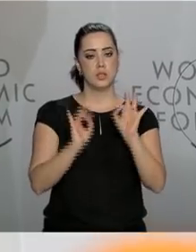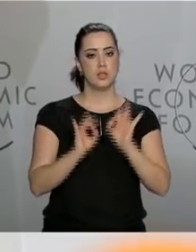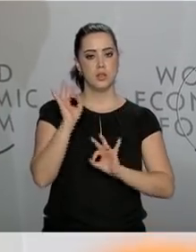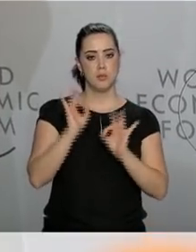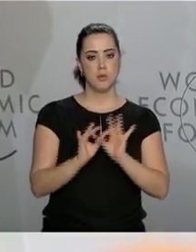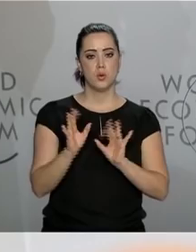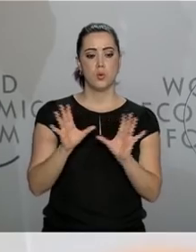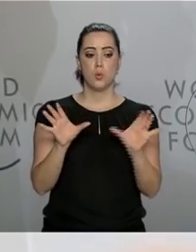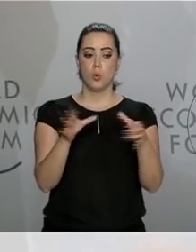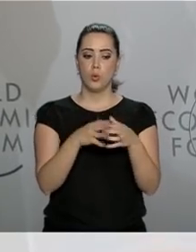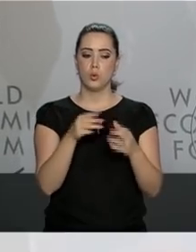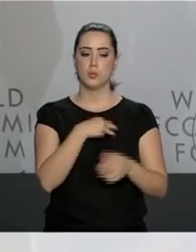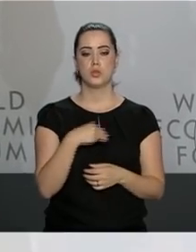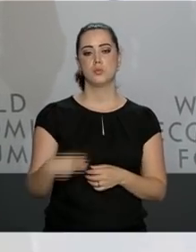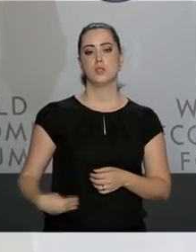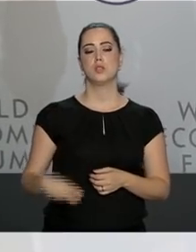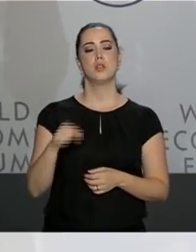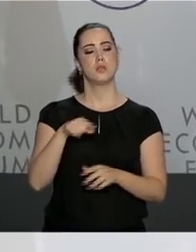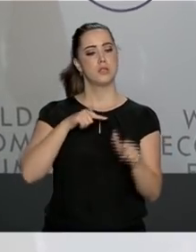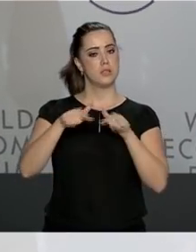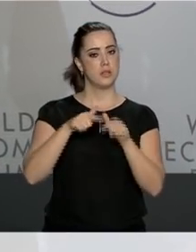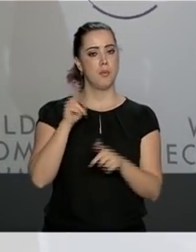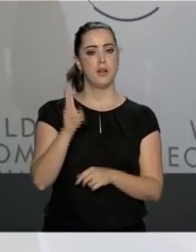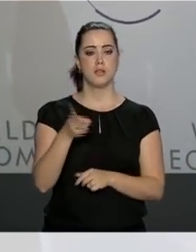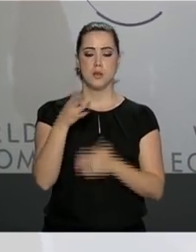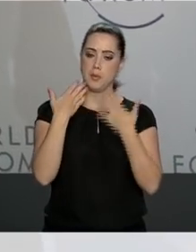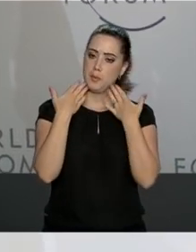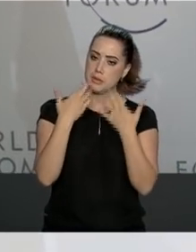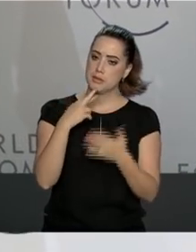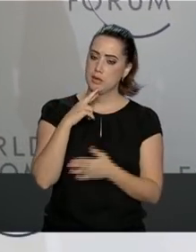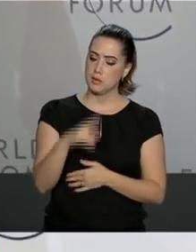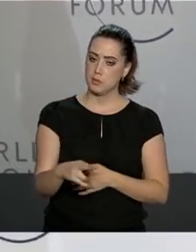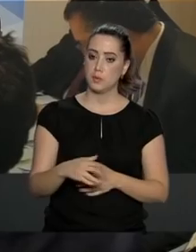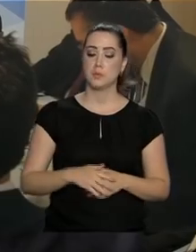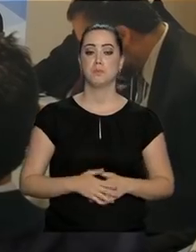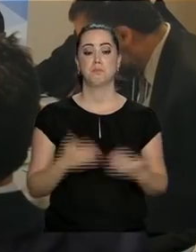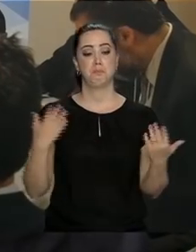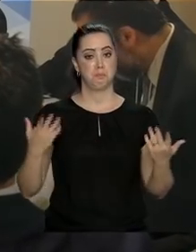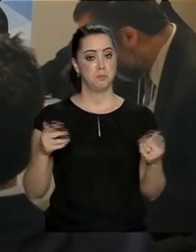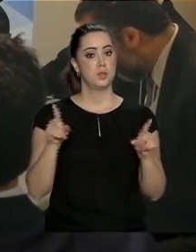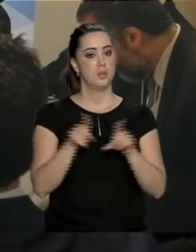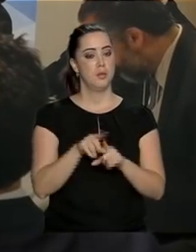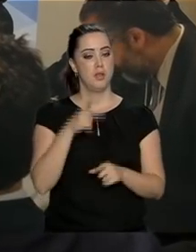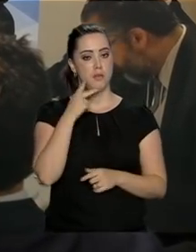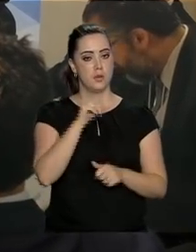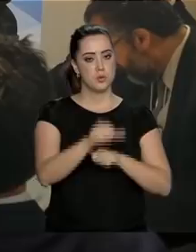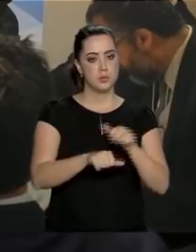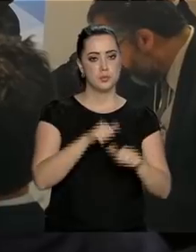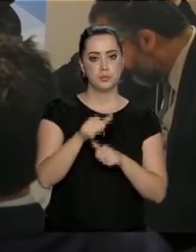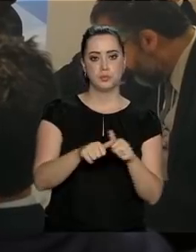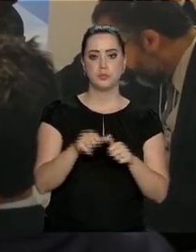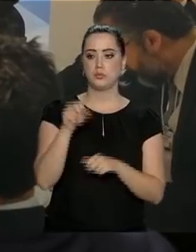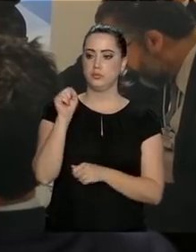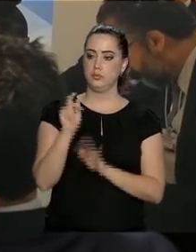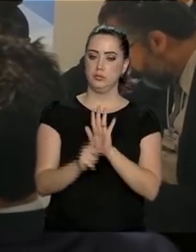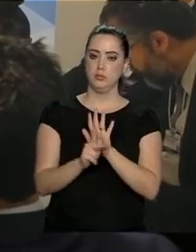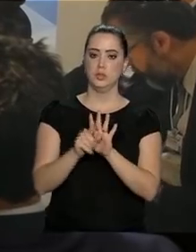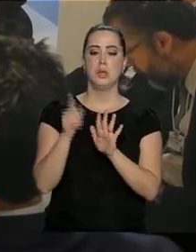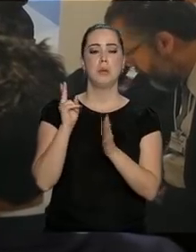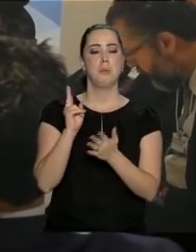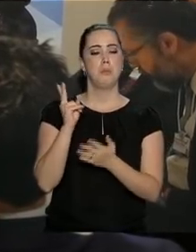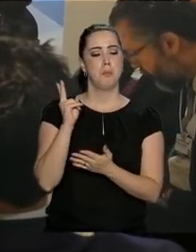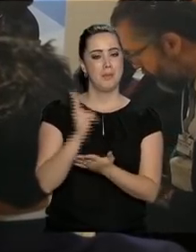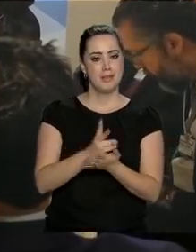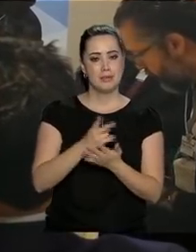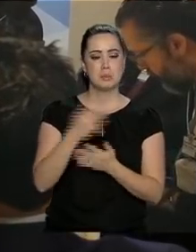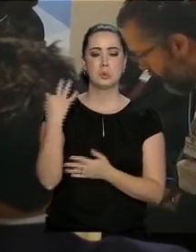um time de ministros que trabalha para apresentar resultados. Ele falou ainda sobre a reforma da Previdência, que mesmo dolorosa, tem